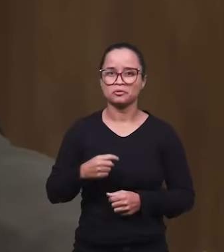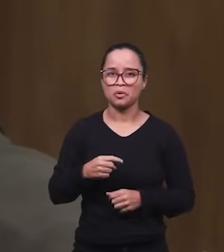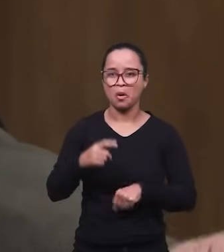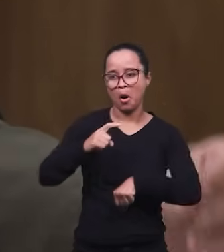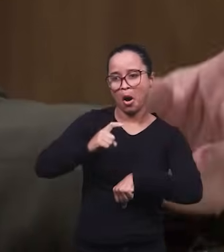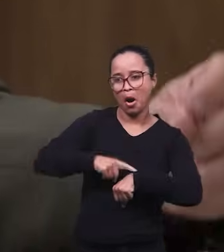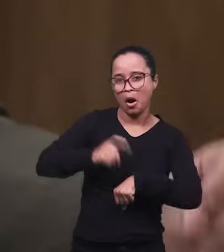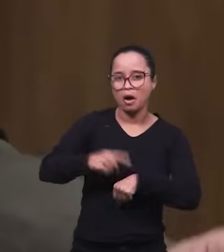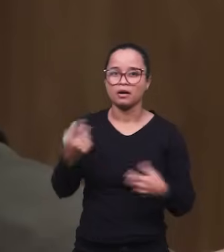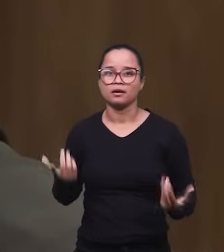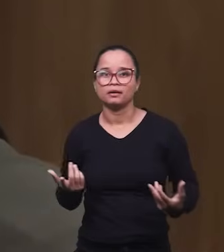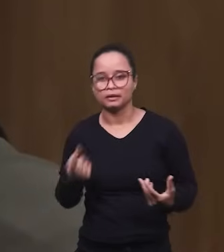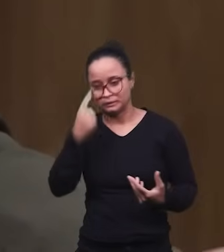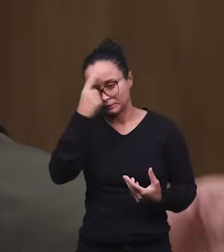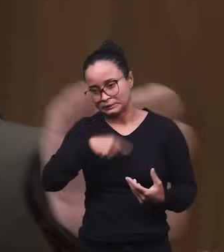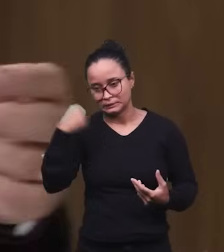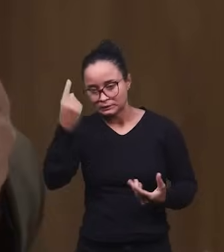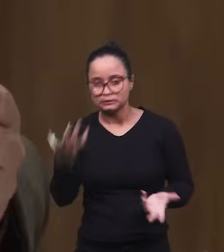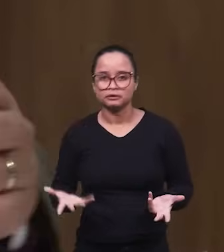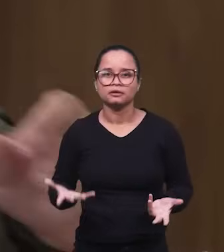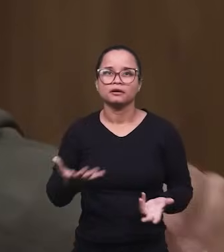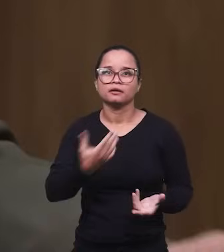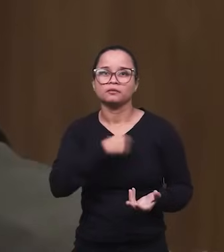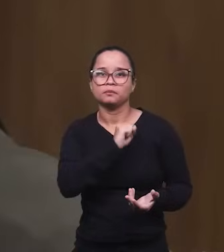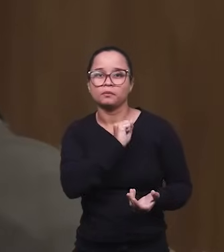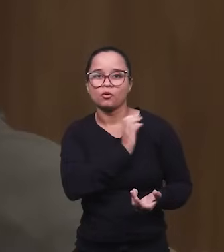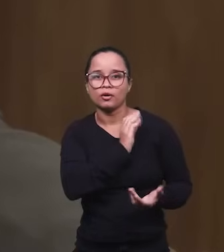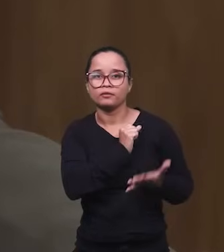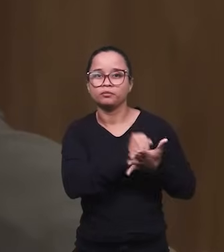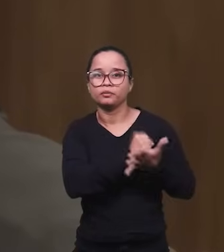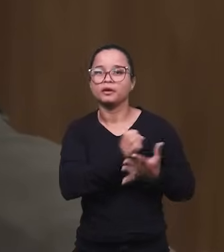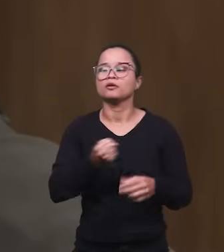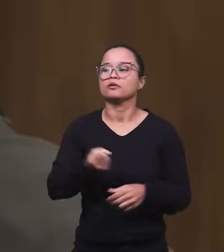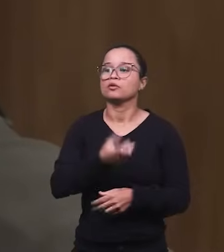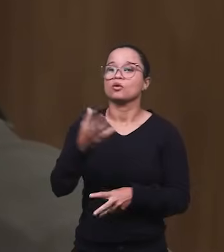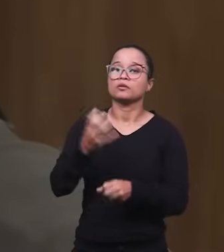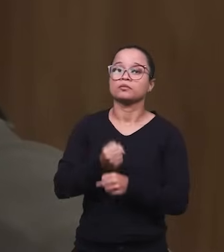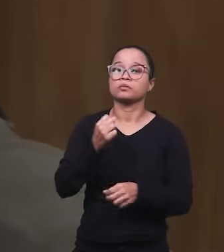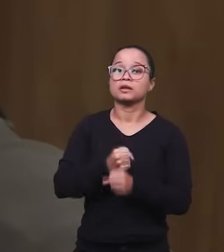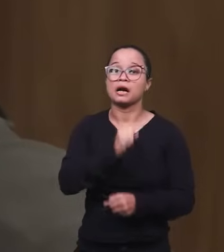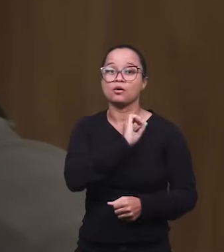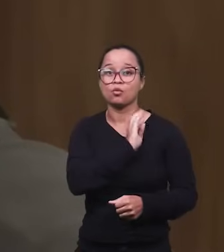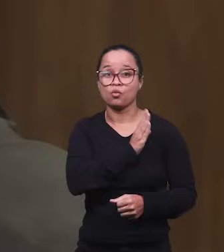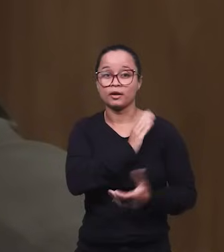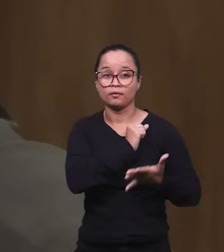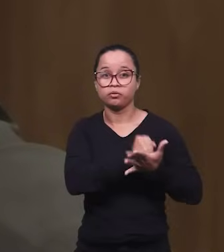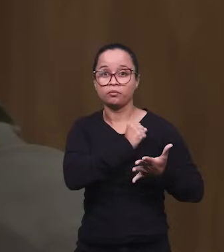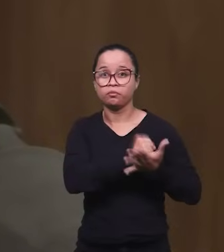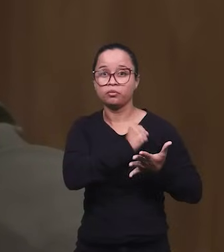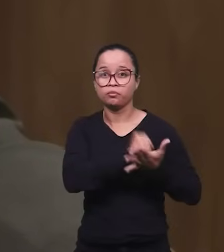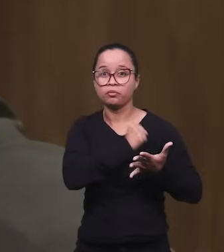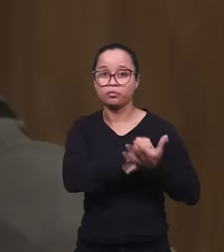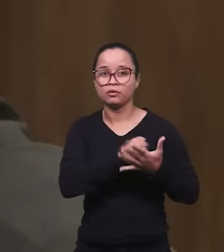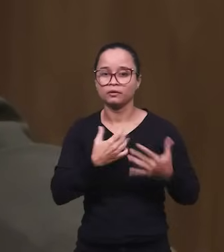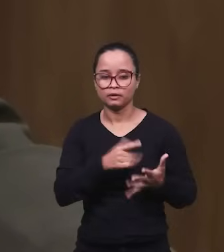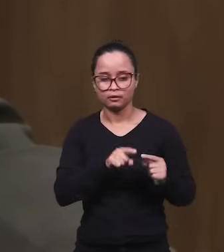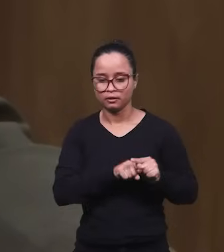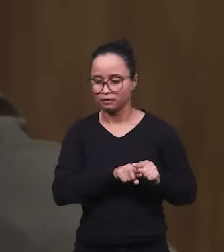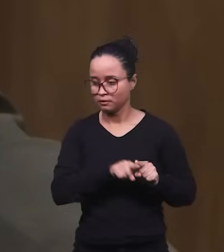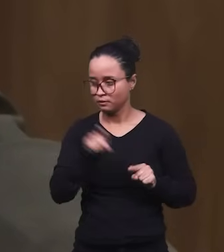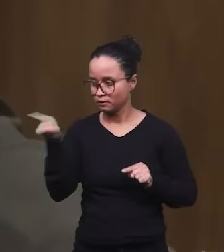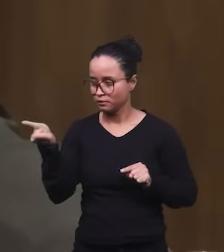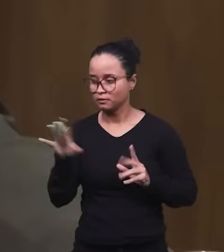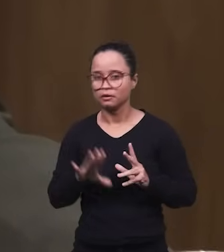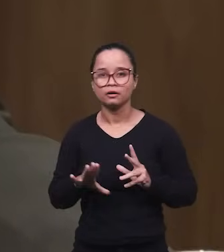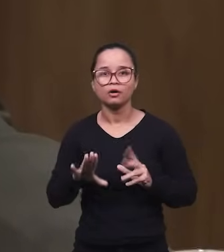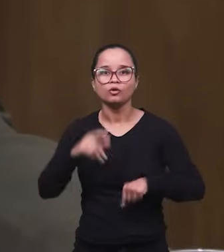milésimos, piscadas de olhos, batidas de coração. Não vou calcular quantas batidas de coração eu saio daqui para chegar em tal lugar.